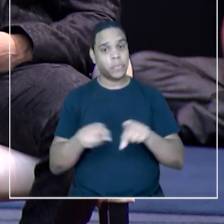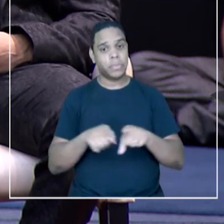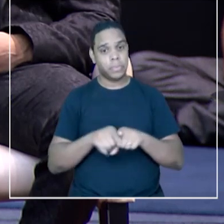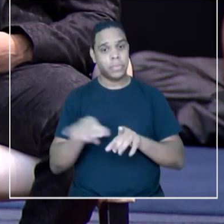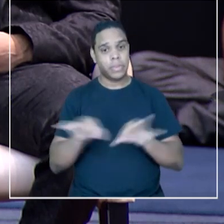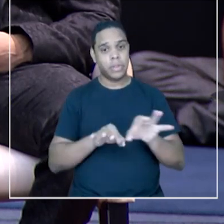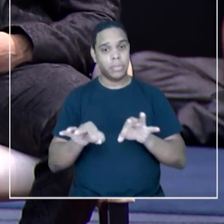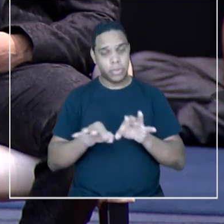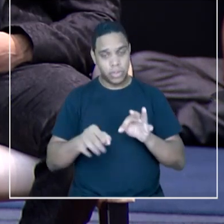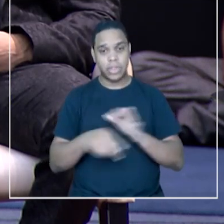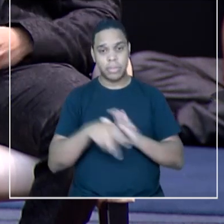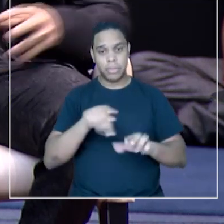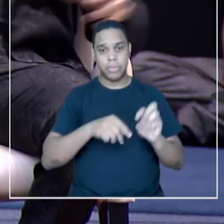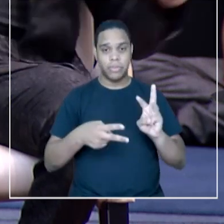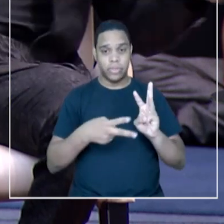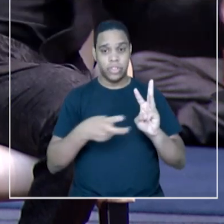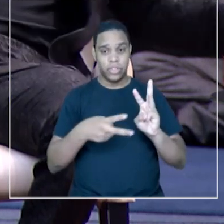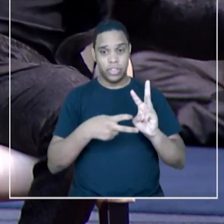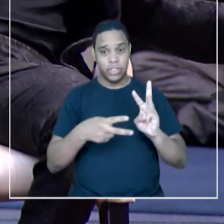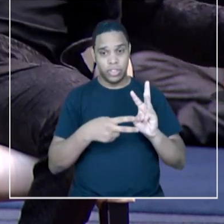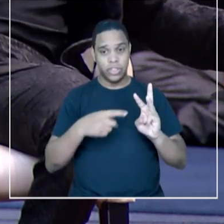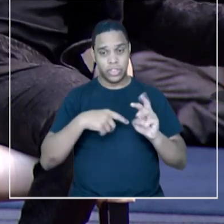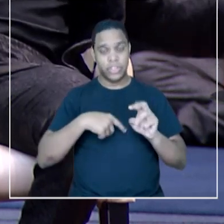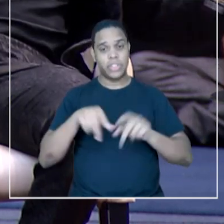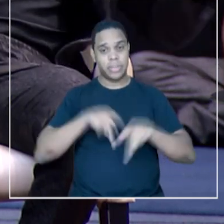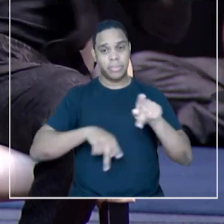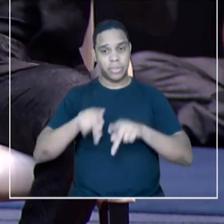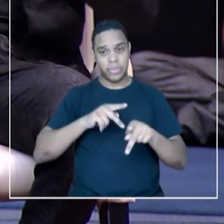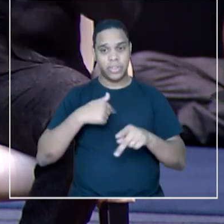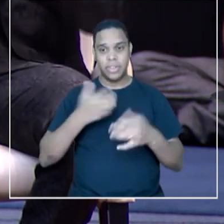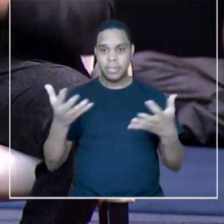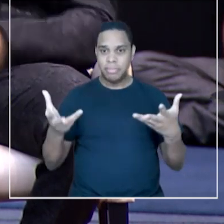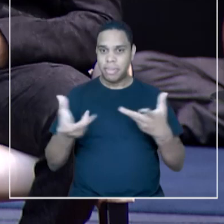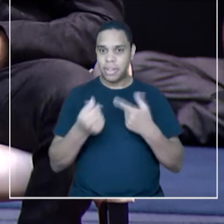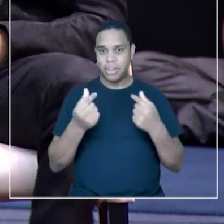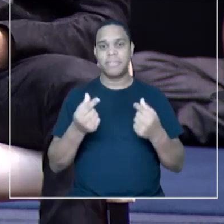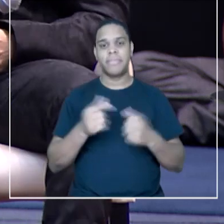povos indígenas, não é? Eu achei maravilhosa a frase,